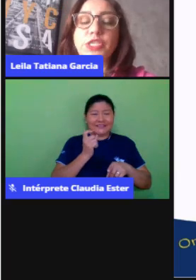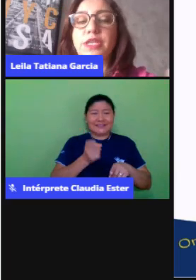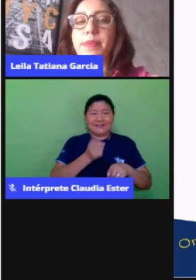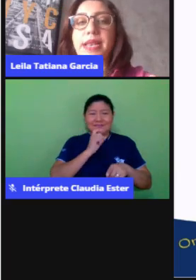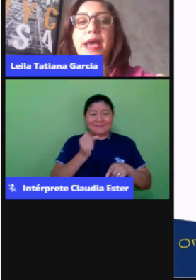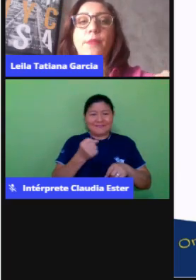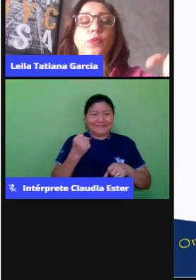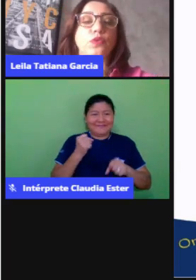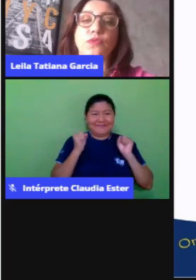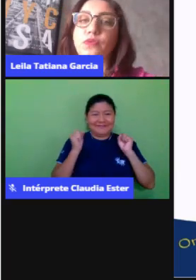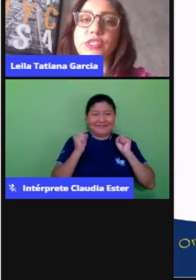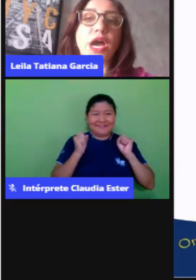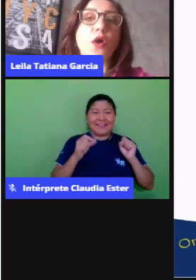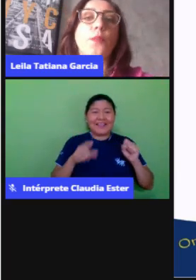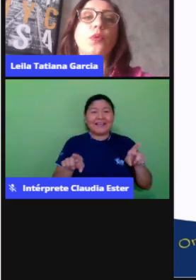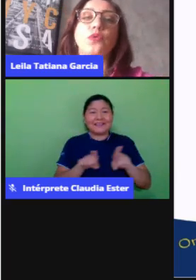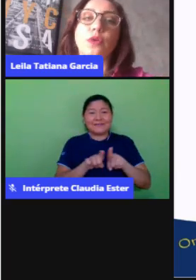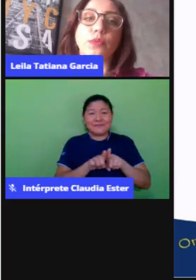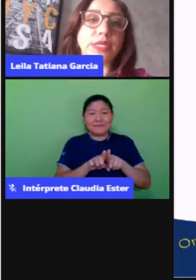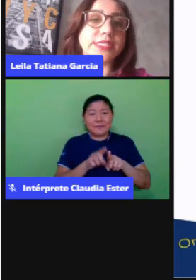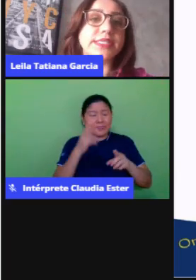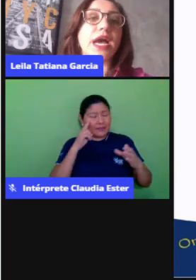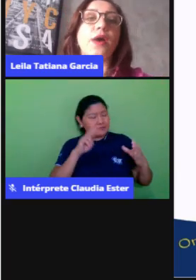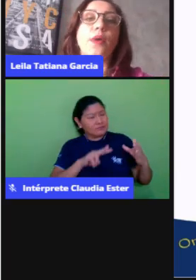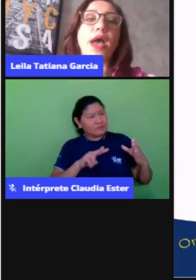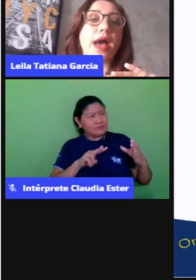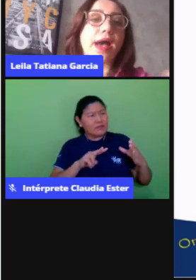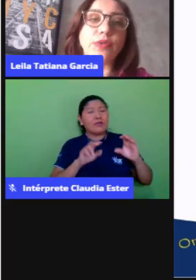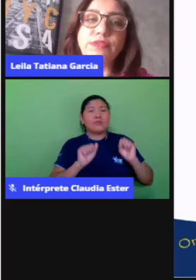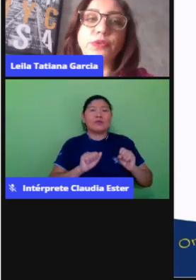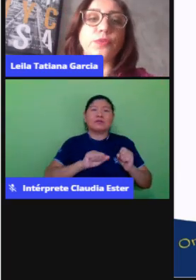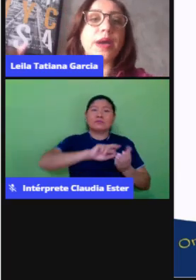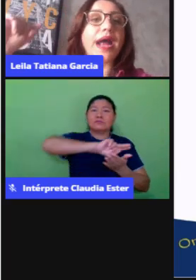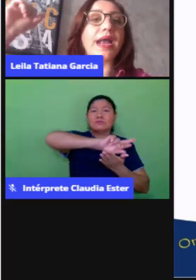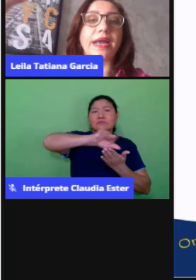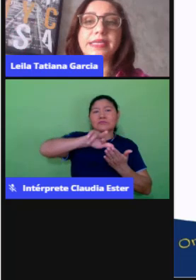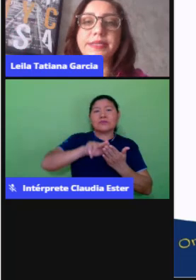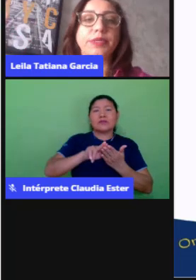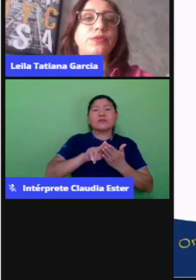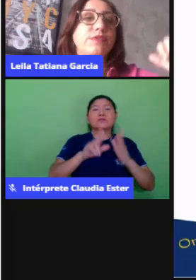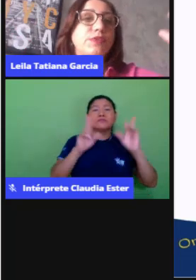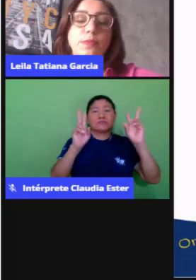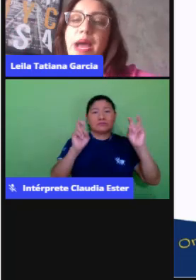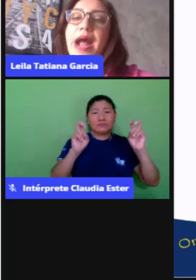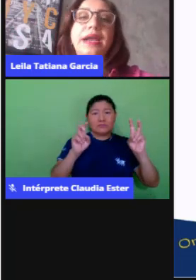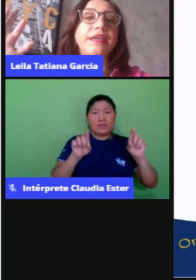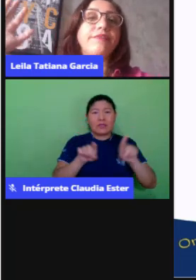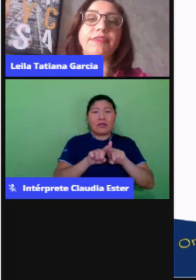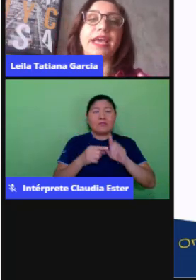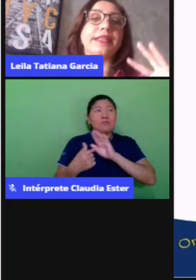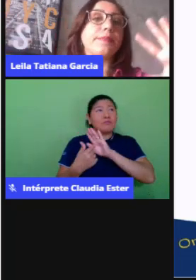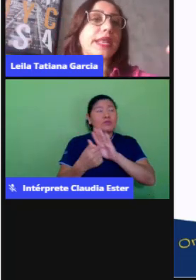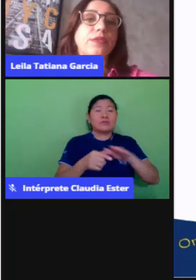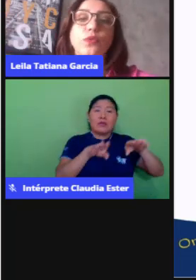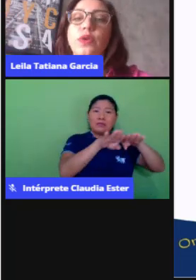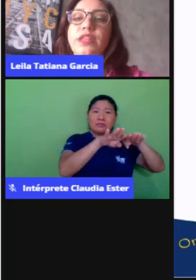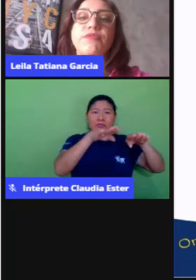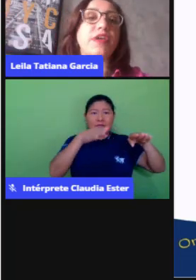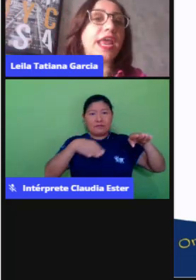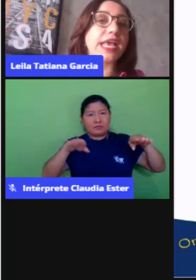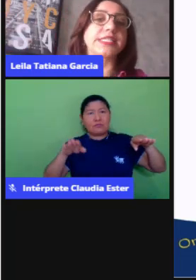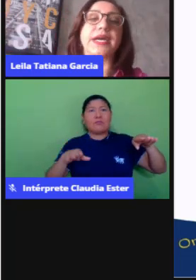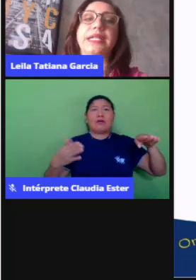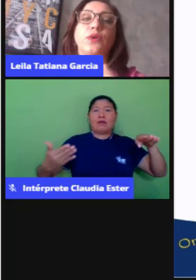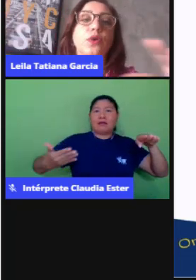assim, você pode trabalhar ponto de fusão, ponto de ebulição, ao nível do mar, acima do nível do mar, enfim, a